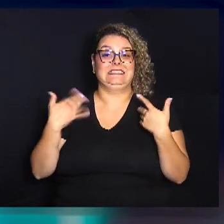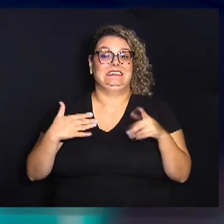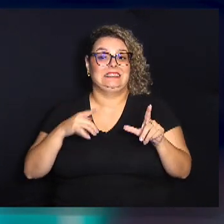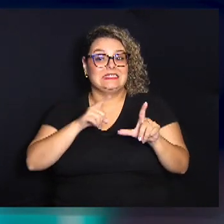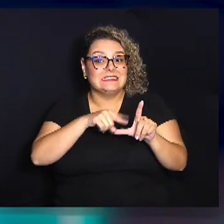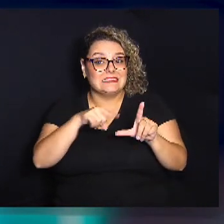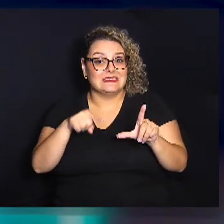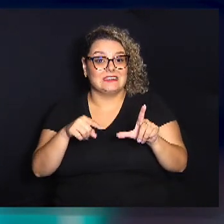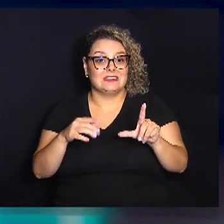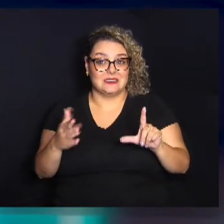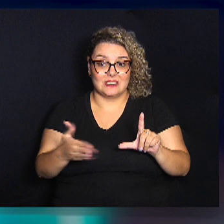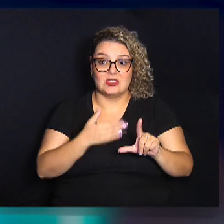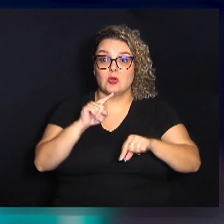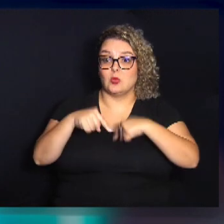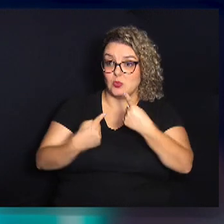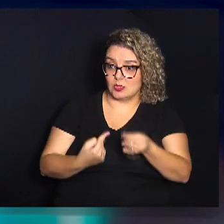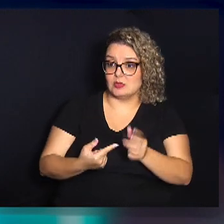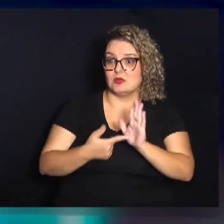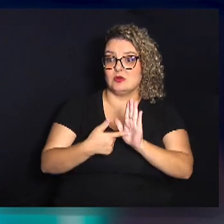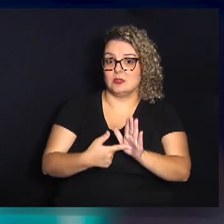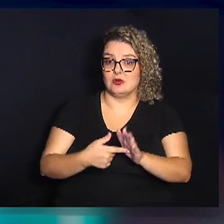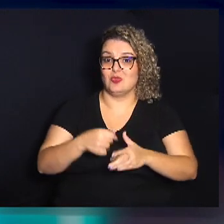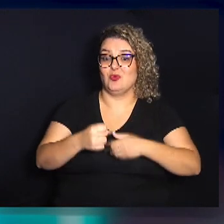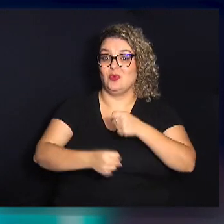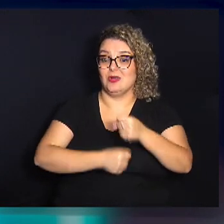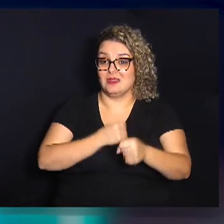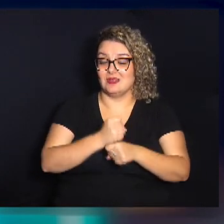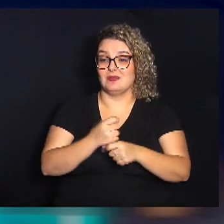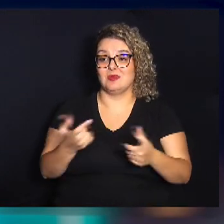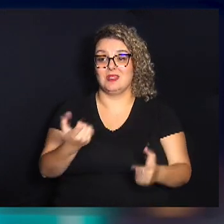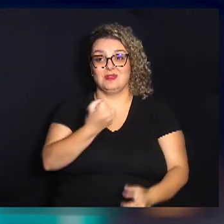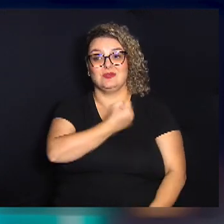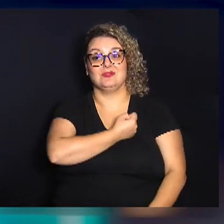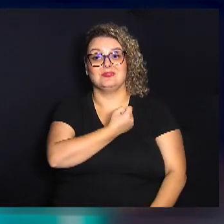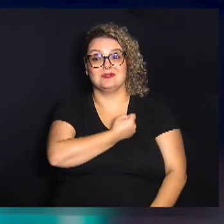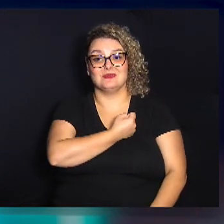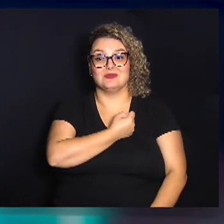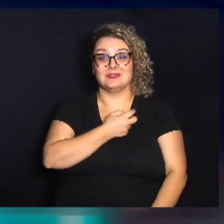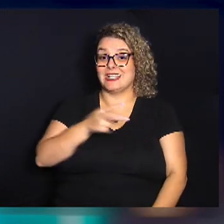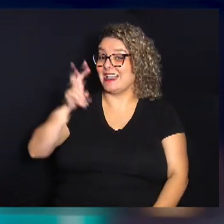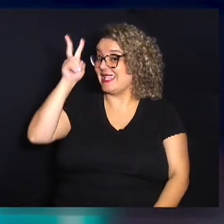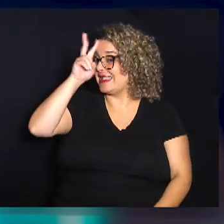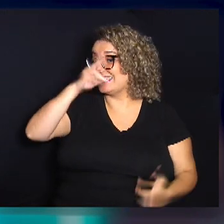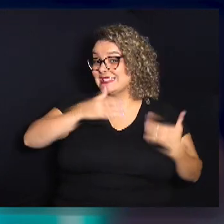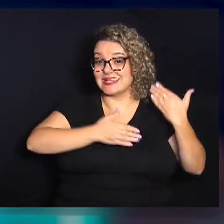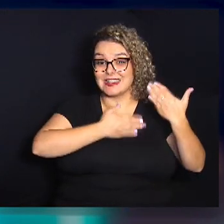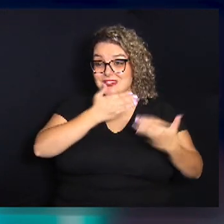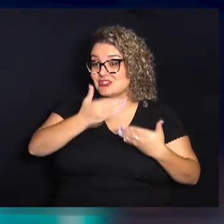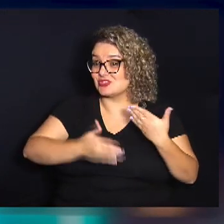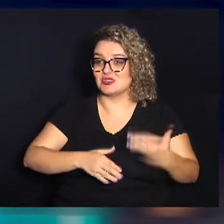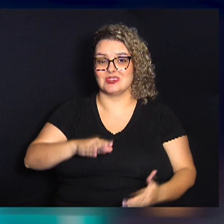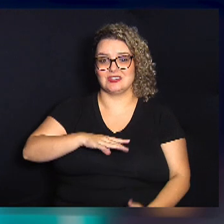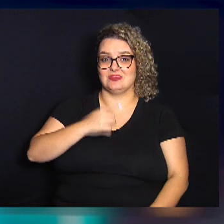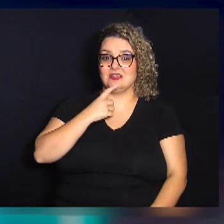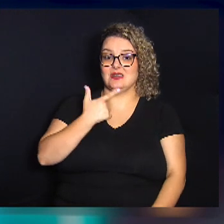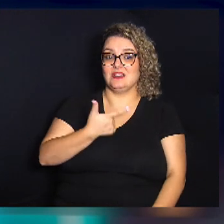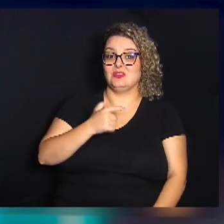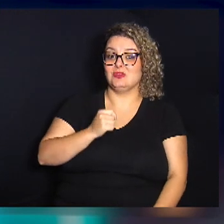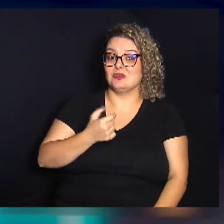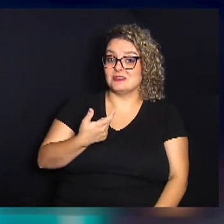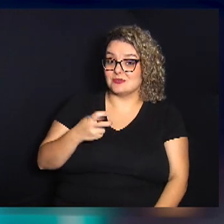o próximo que eu vou mostrar, o ano com maior número de casos da história de Campinas foi